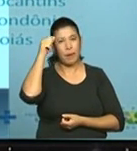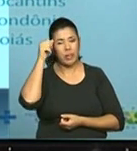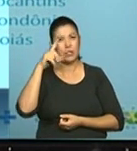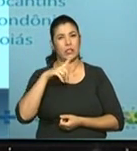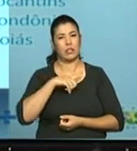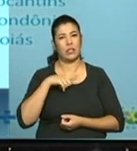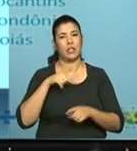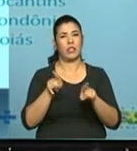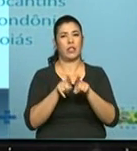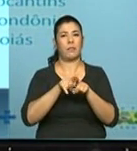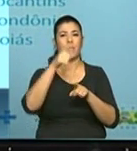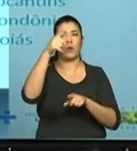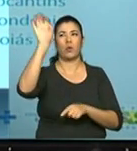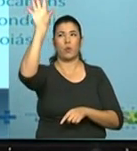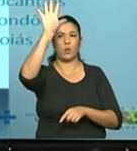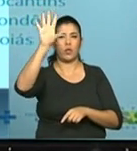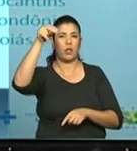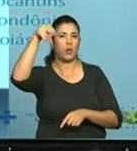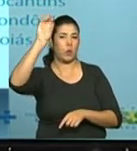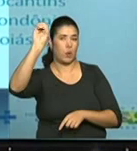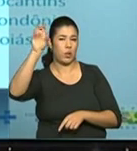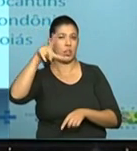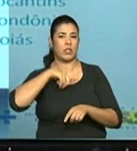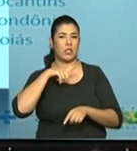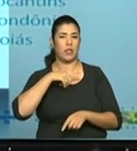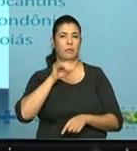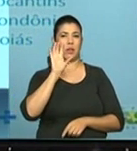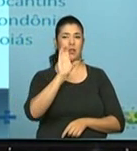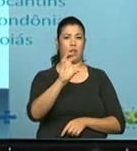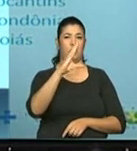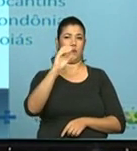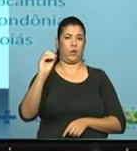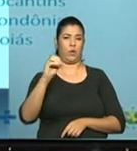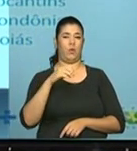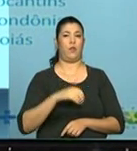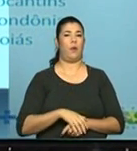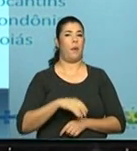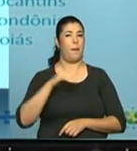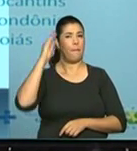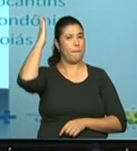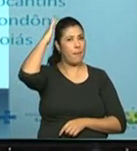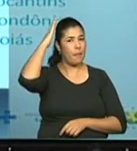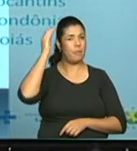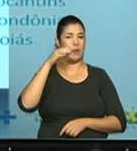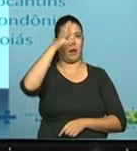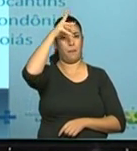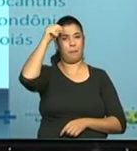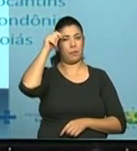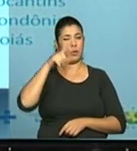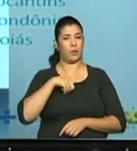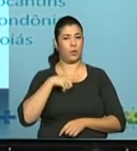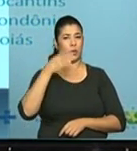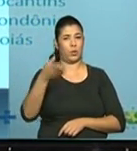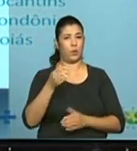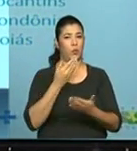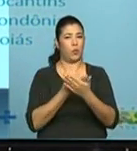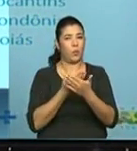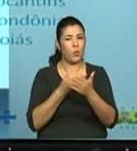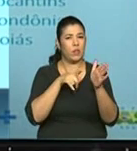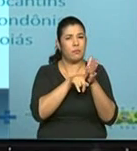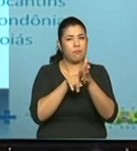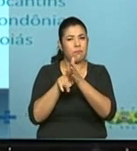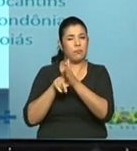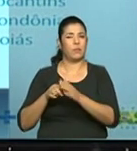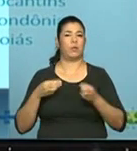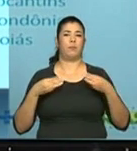estados do Nordeste e Centro-Oeste. Então, Pará, Mato Grosso. Esse foi um estudo que o Ministério